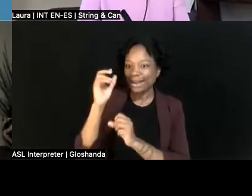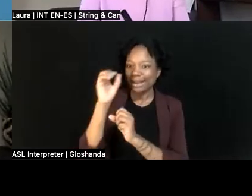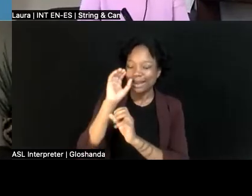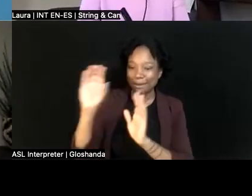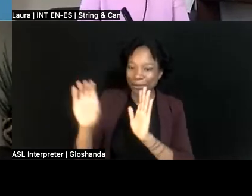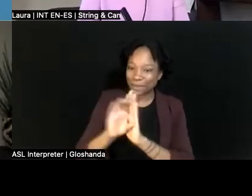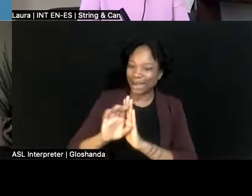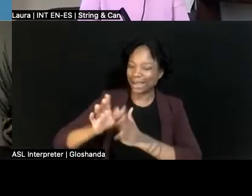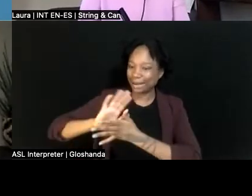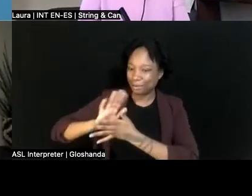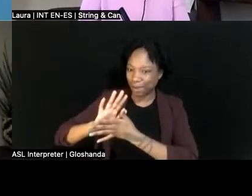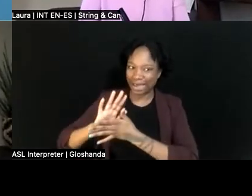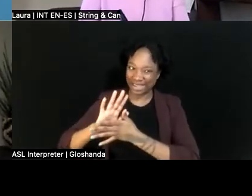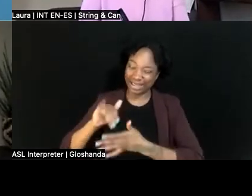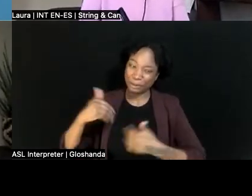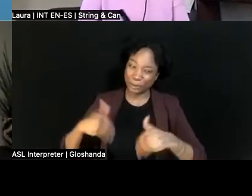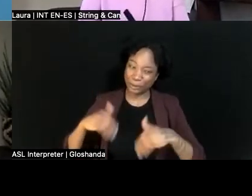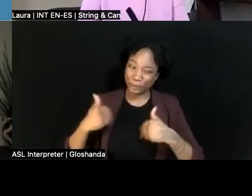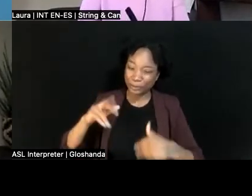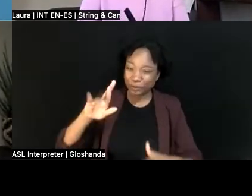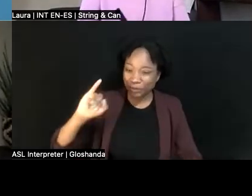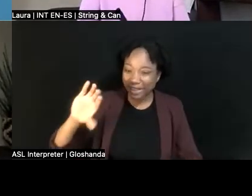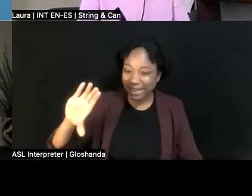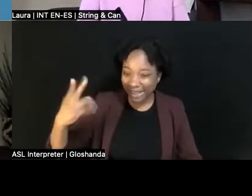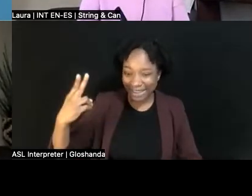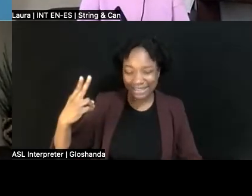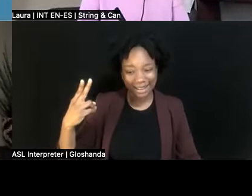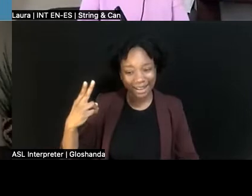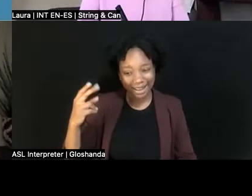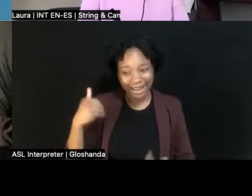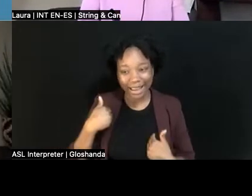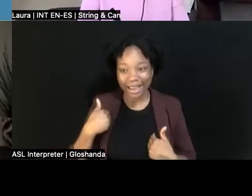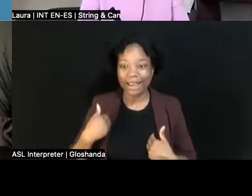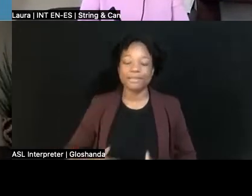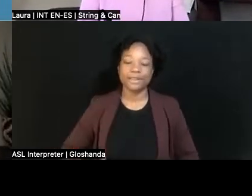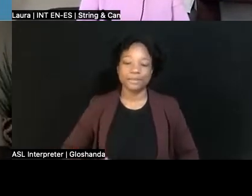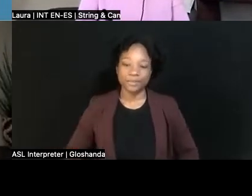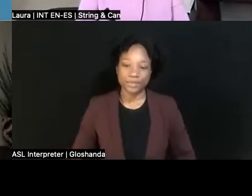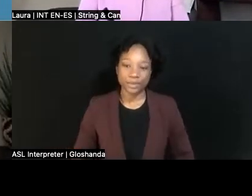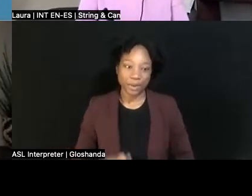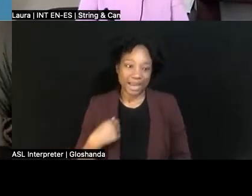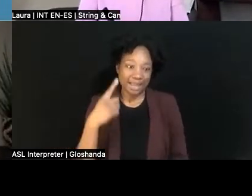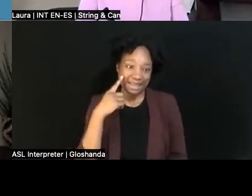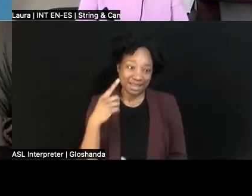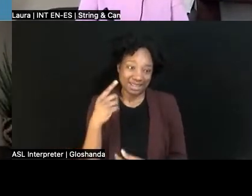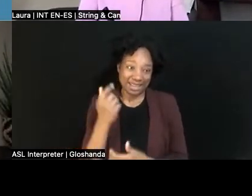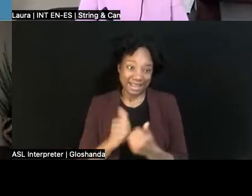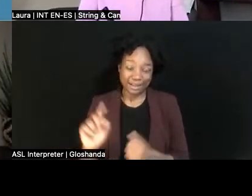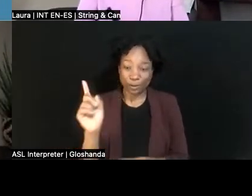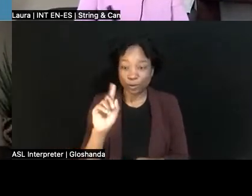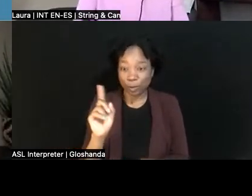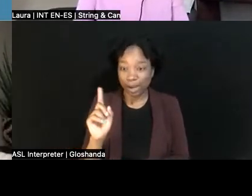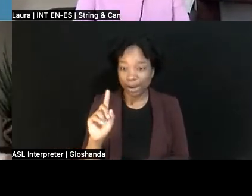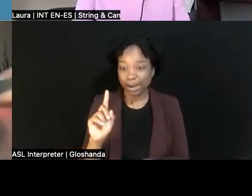muito grande. Então, em todos os lugares, não só em Brasil, mas creio que em todos os lugares,